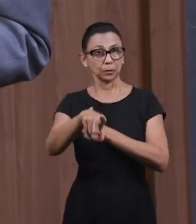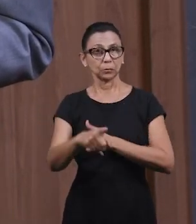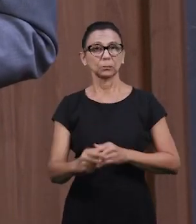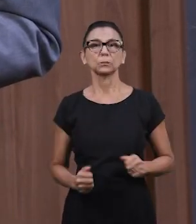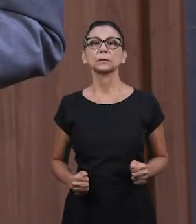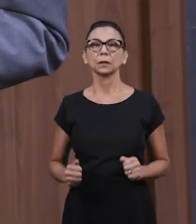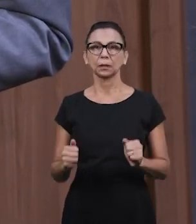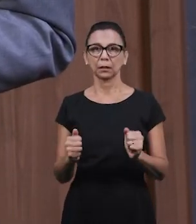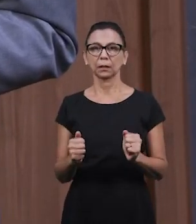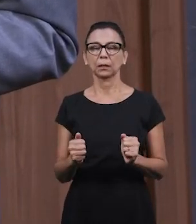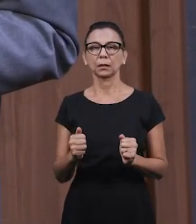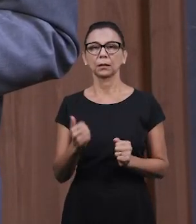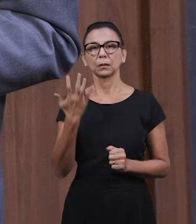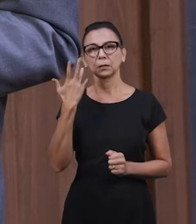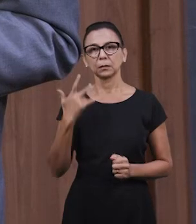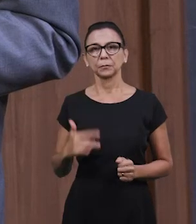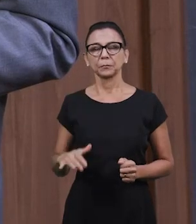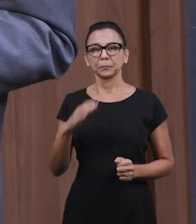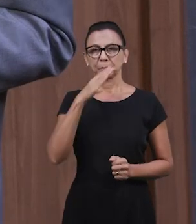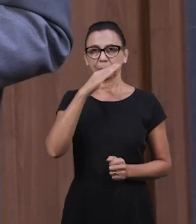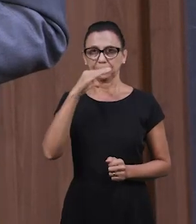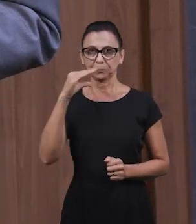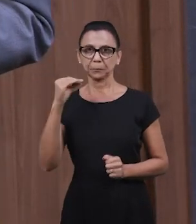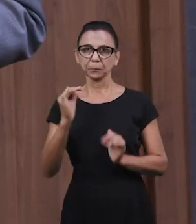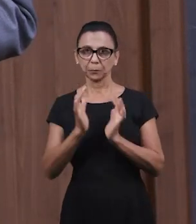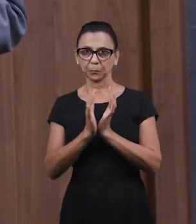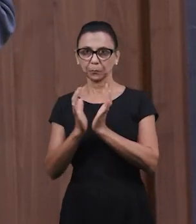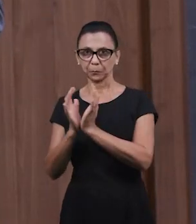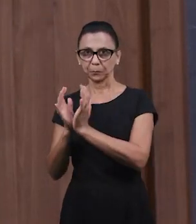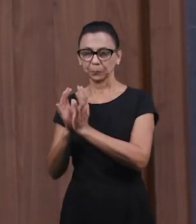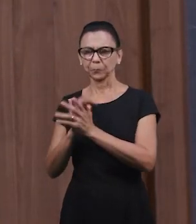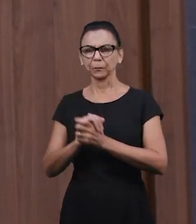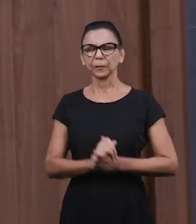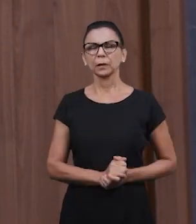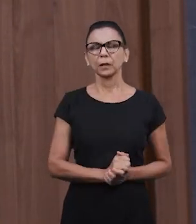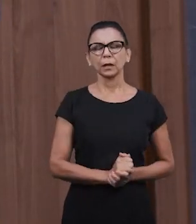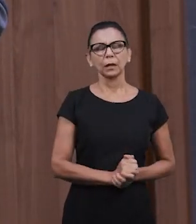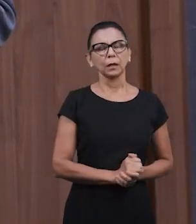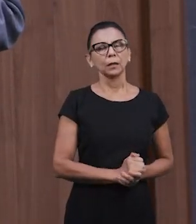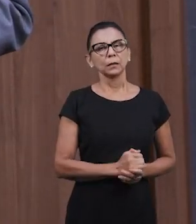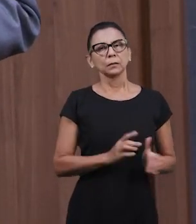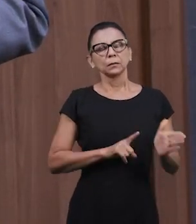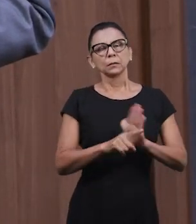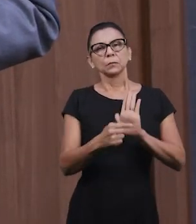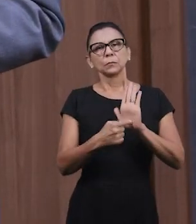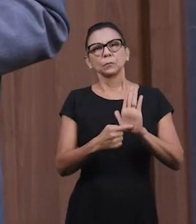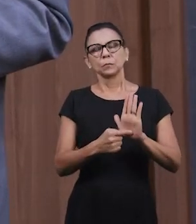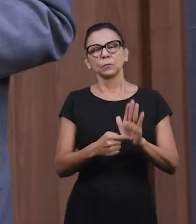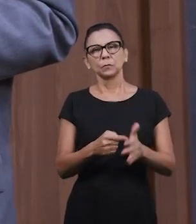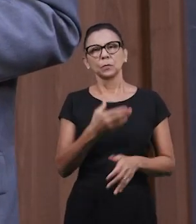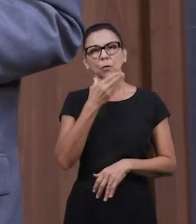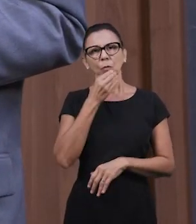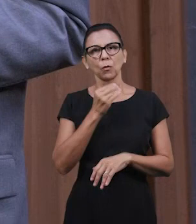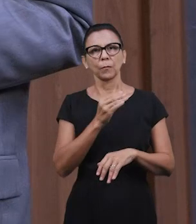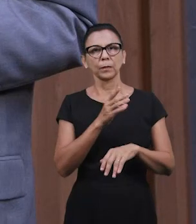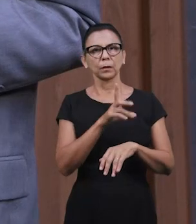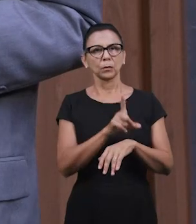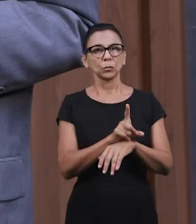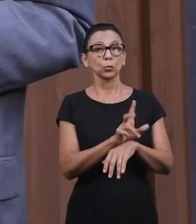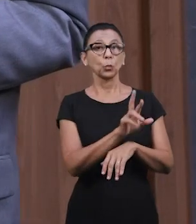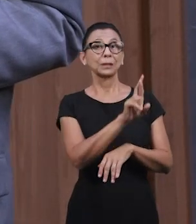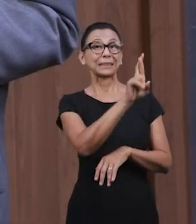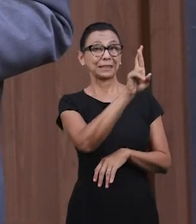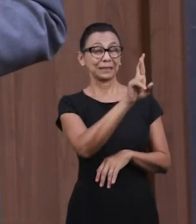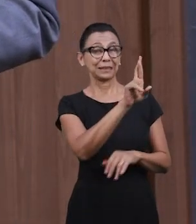ainda a crianças, intermediários e adolescentes. Ela diz assim: o doutor da lei sabia a